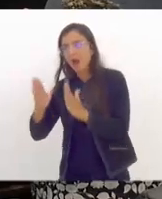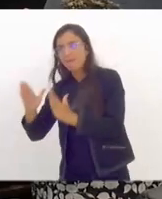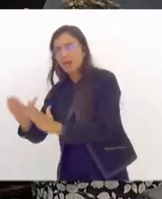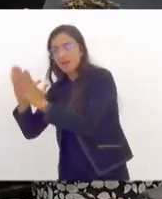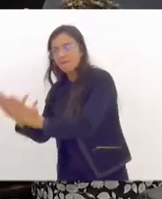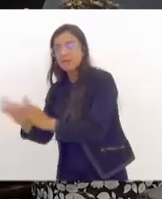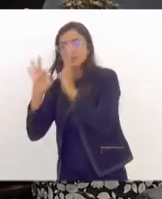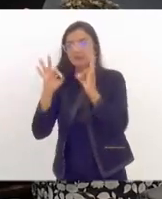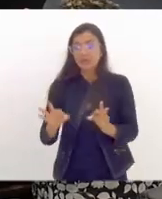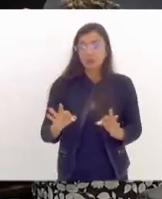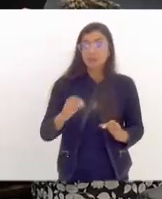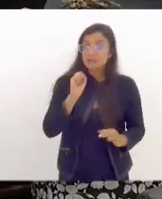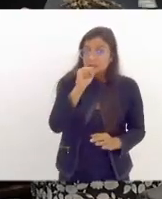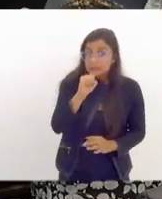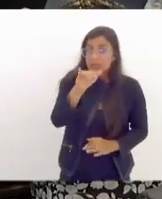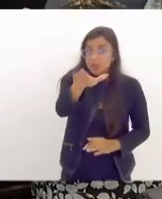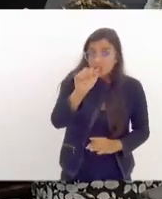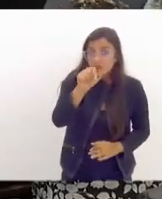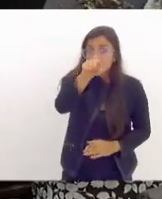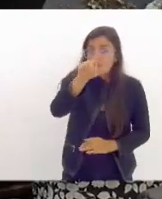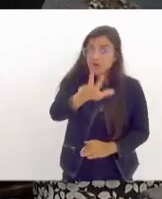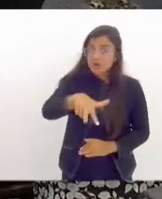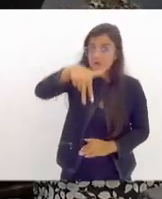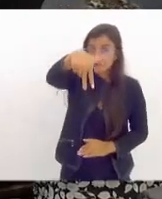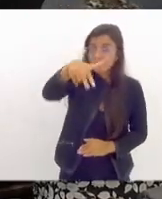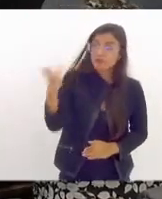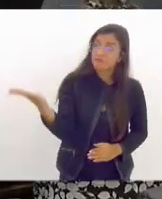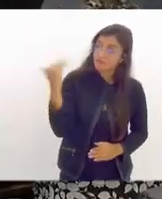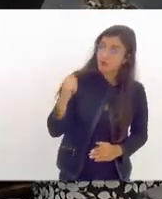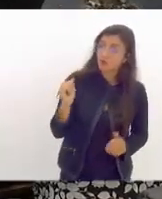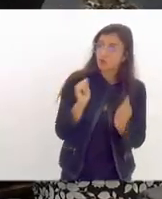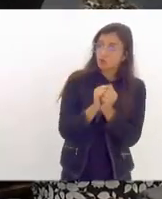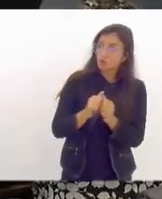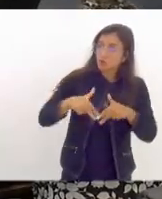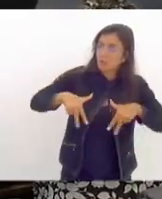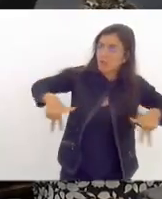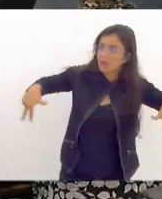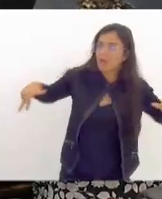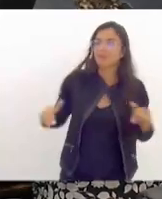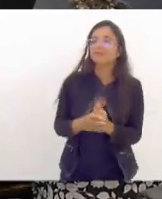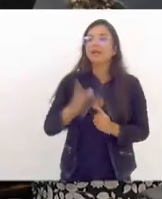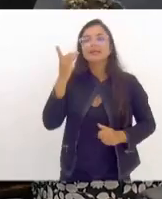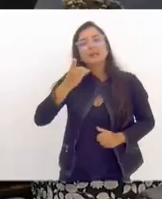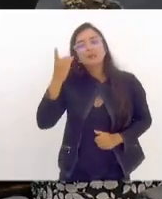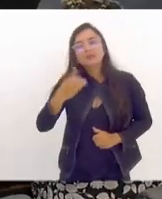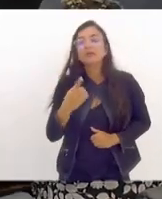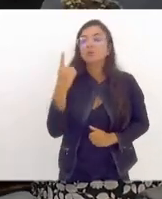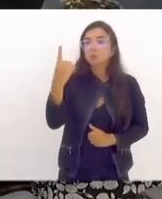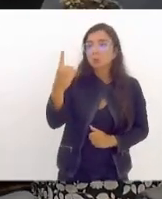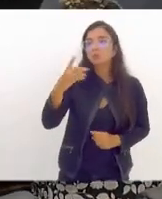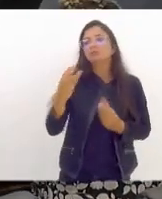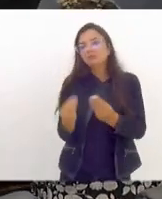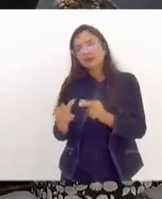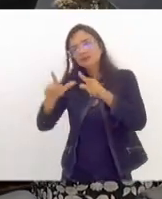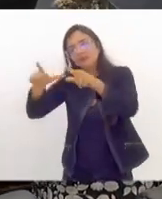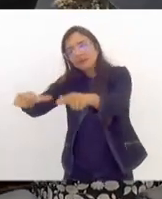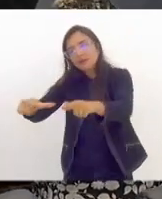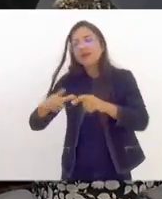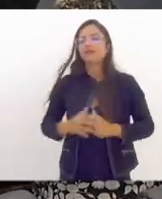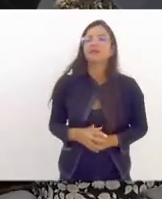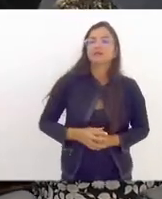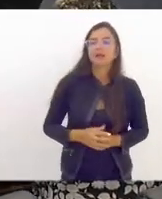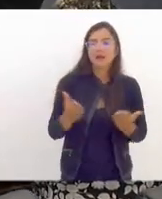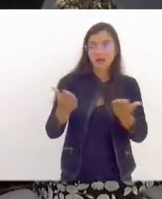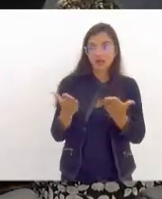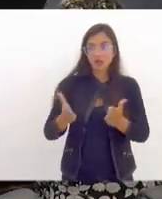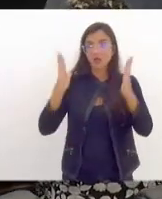foram sendo chamado levanta e se posiciona aqui na frente cuidado bonito o deputado vai entregar esse de prova para você e agora nessas primeiras